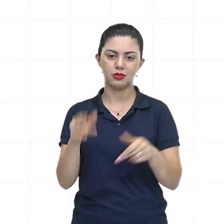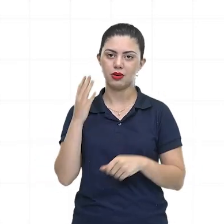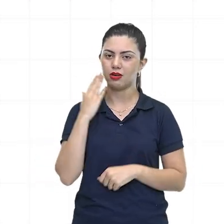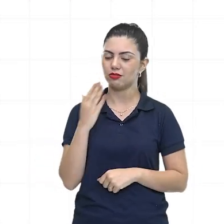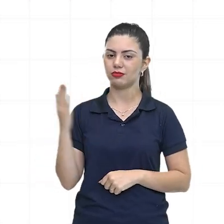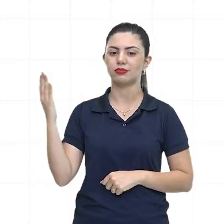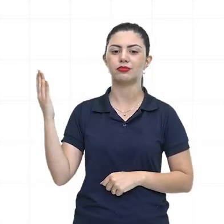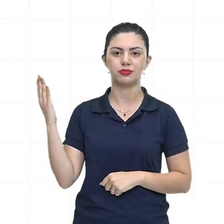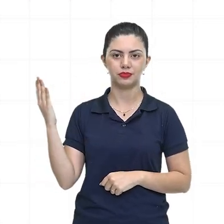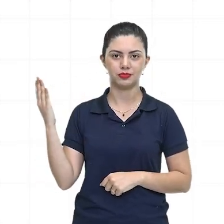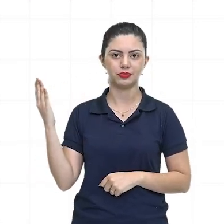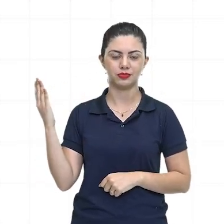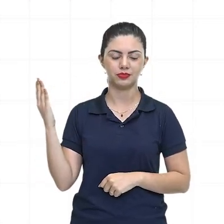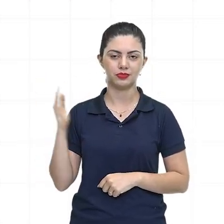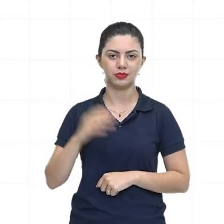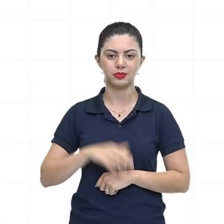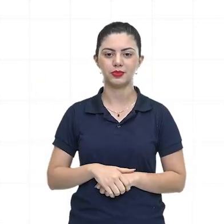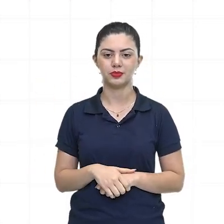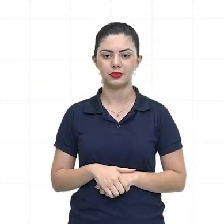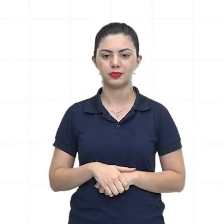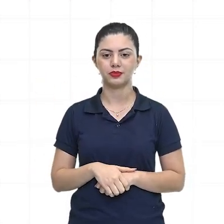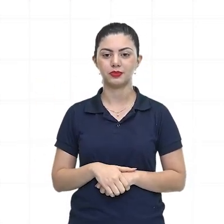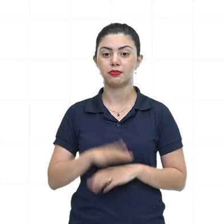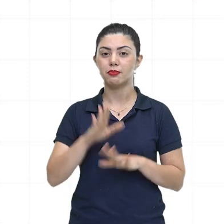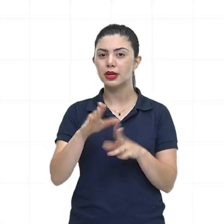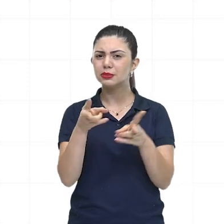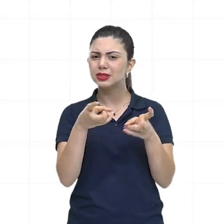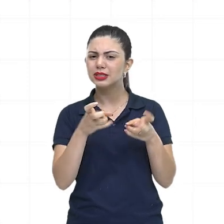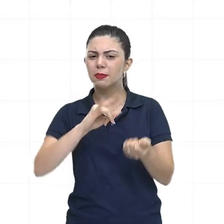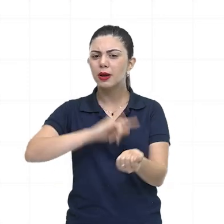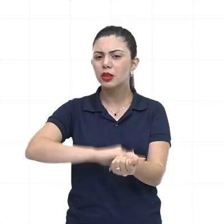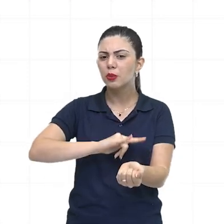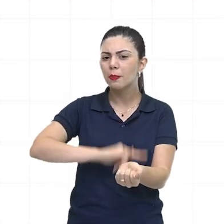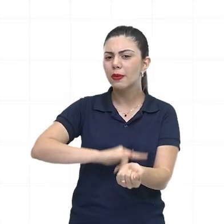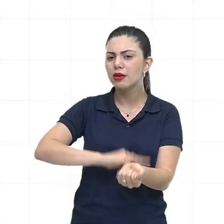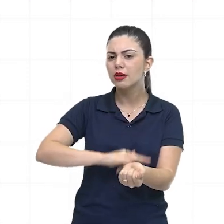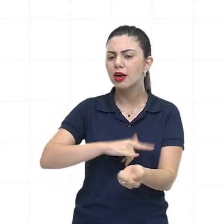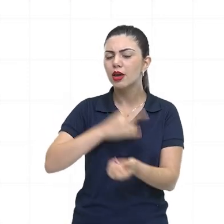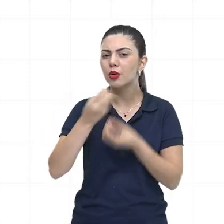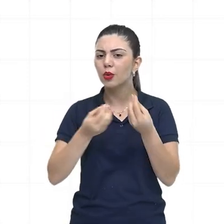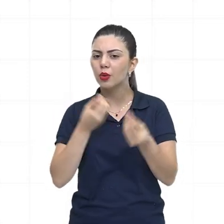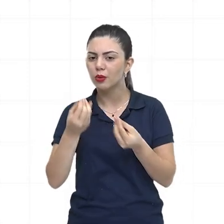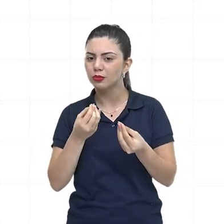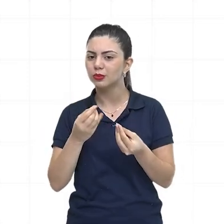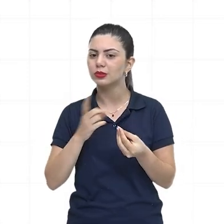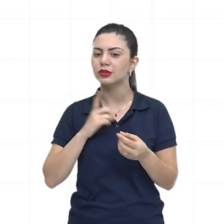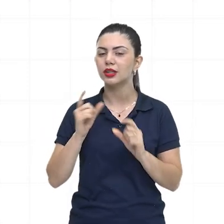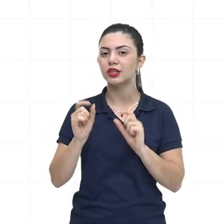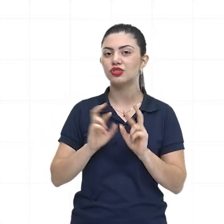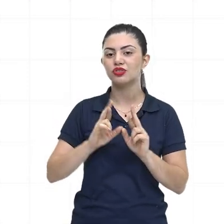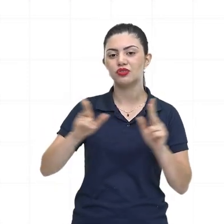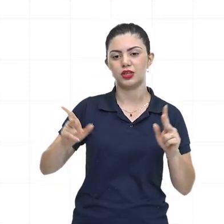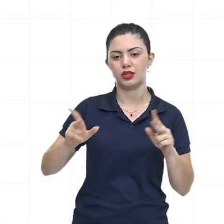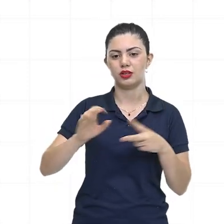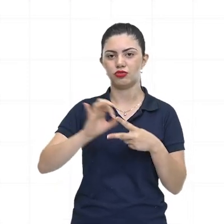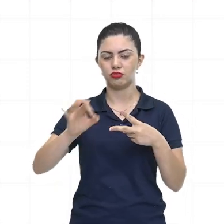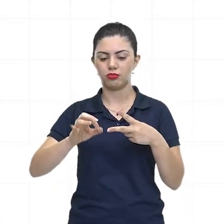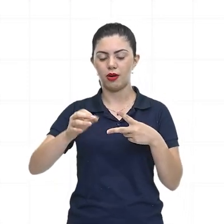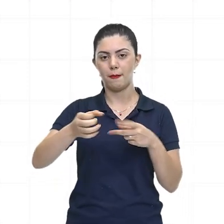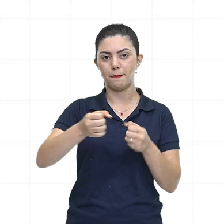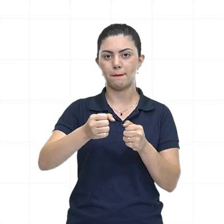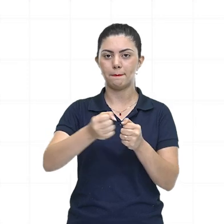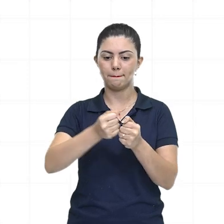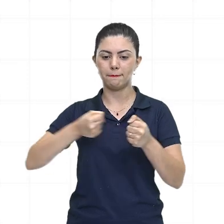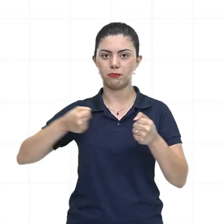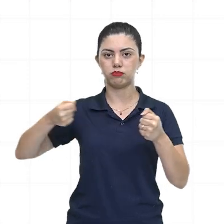aqui e aqui. Nesse caso do banheiro, ó, ela está abrindo nesse sentido aqui. E